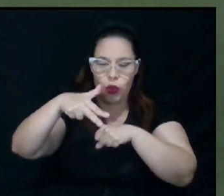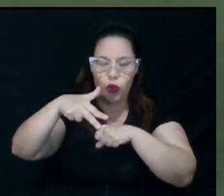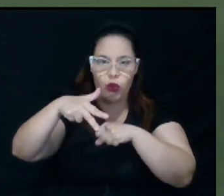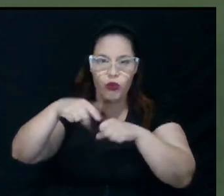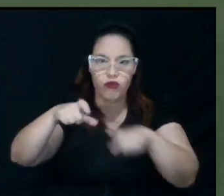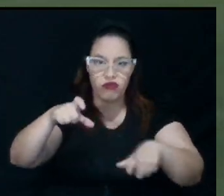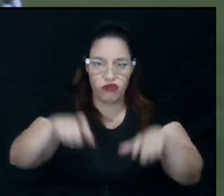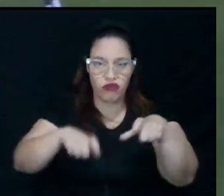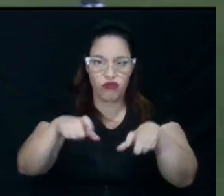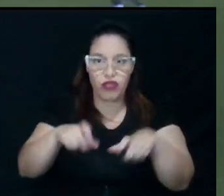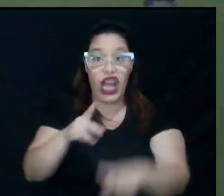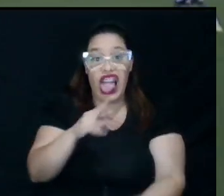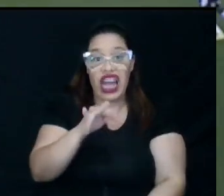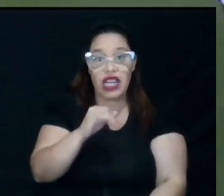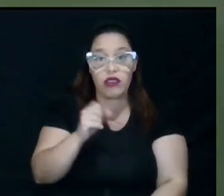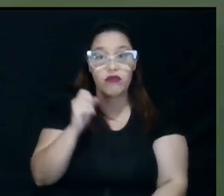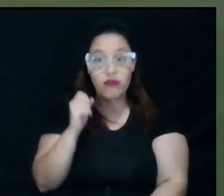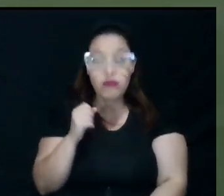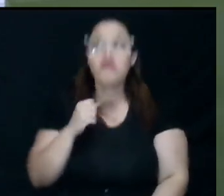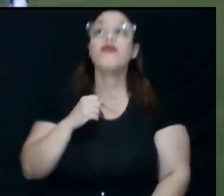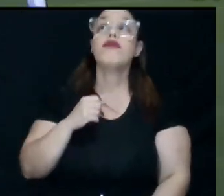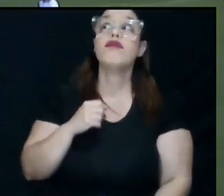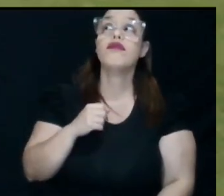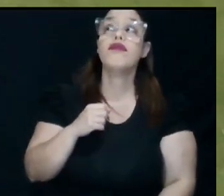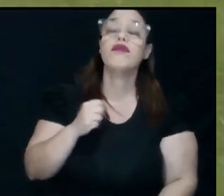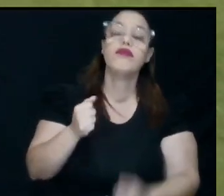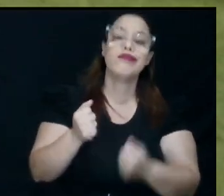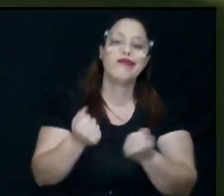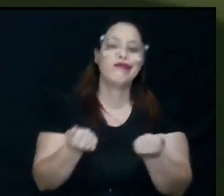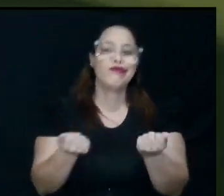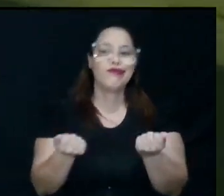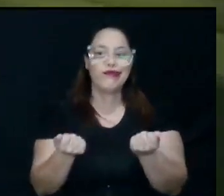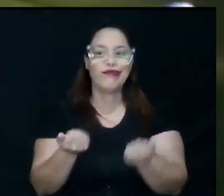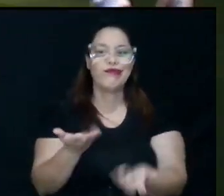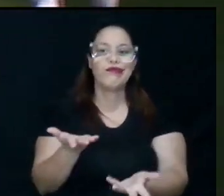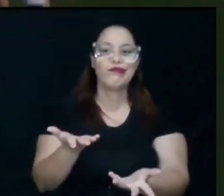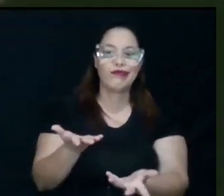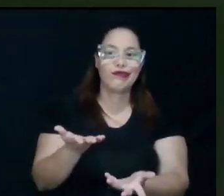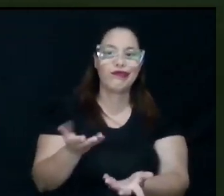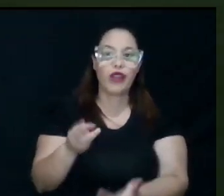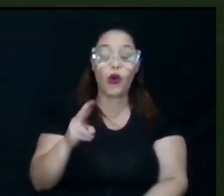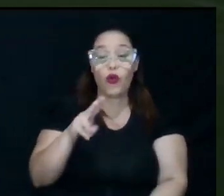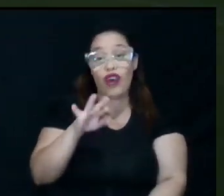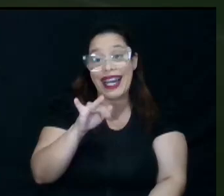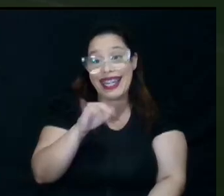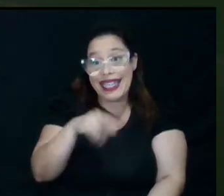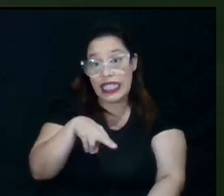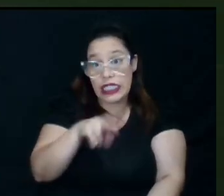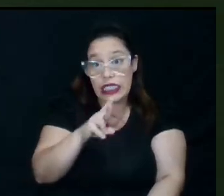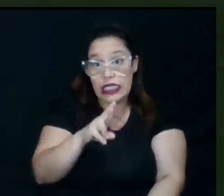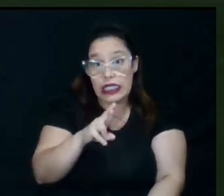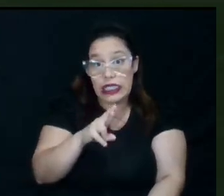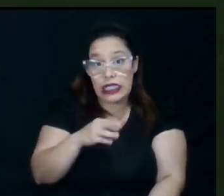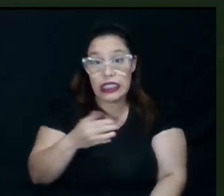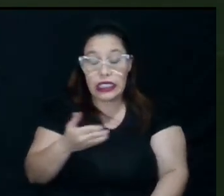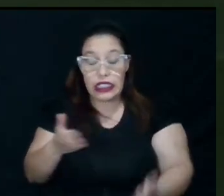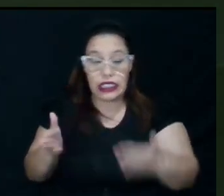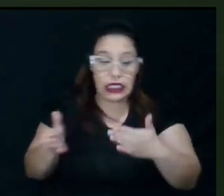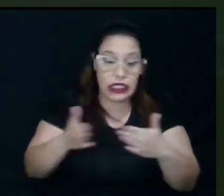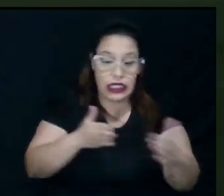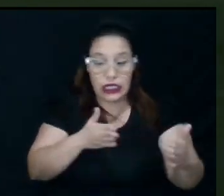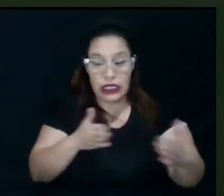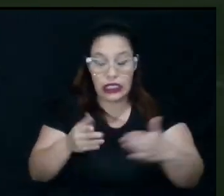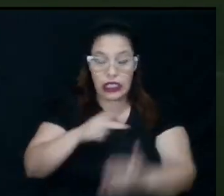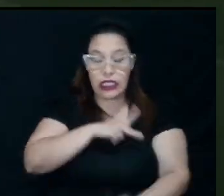tentou de cabeça, mas nos braços de César Augusto. O Wagner Love saiu nas costas da zaga pontepretana,